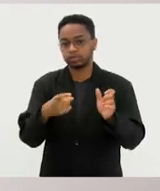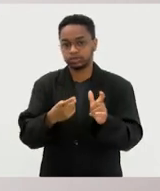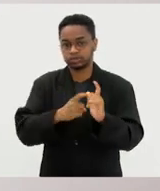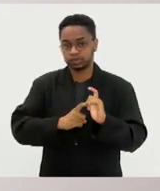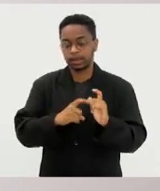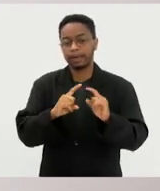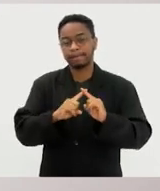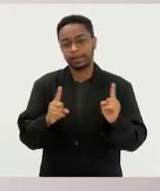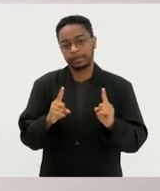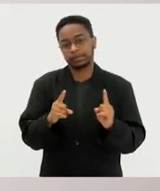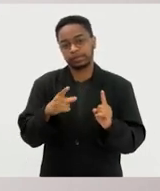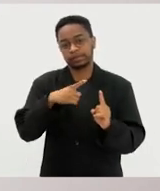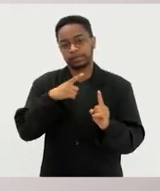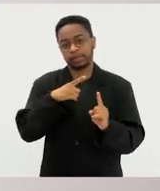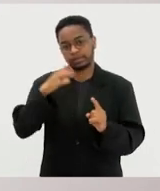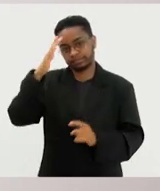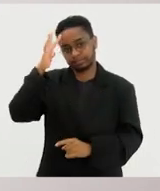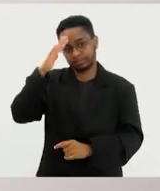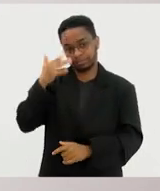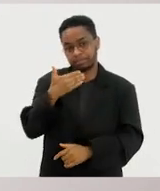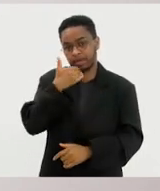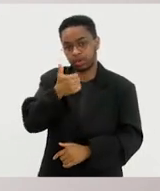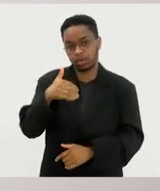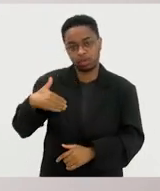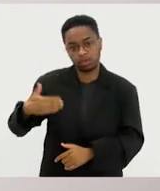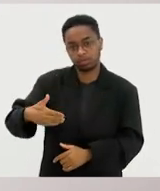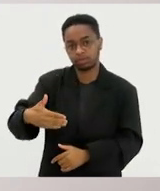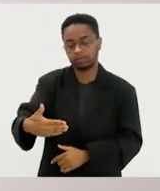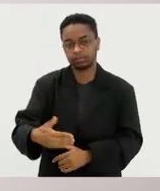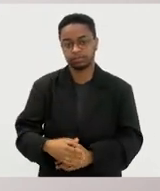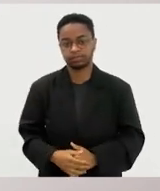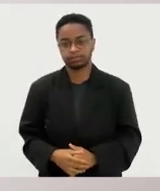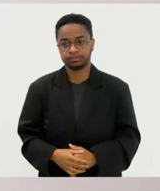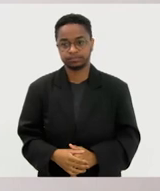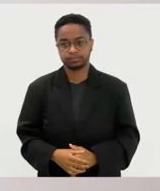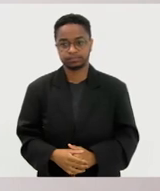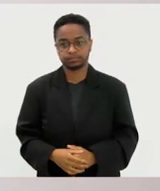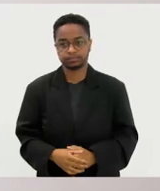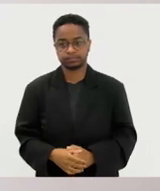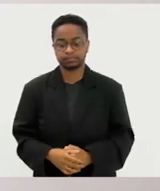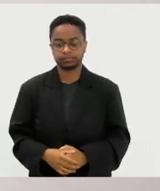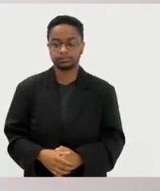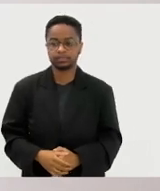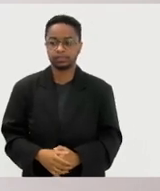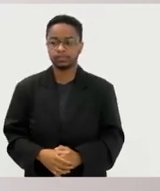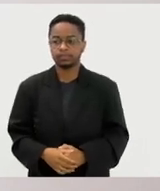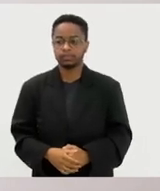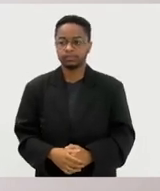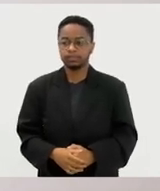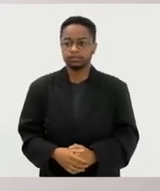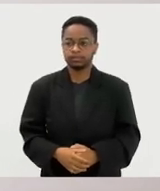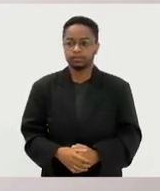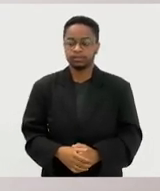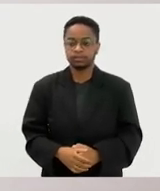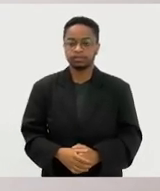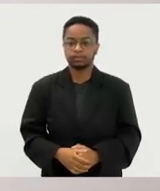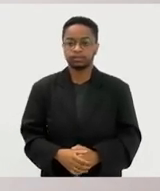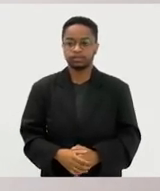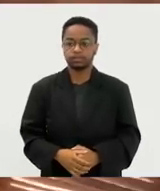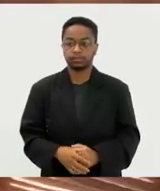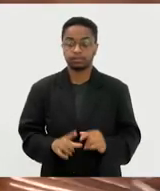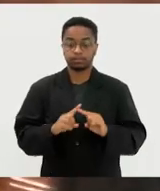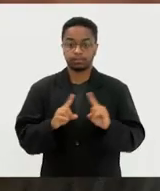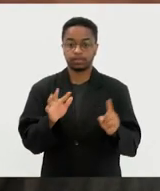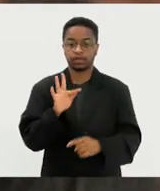um cenário de melhora em relação a 23, do que a gente vê do ponto de vista orçamentário. E está se confirmando, na